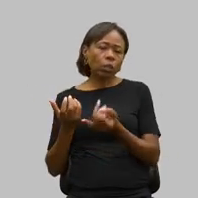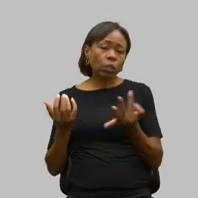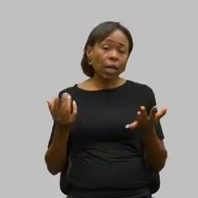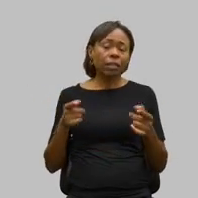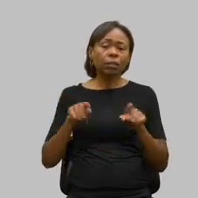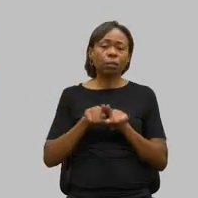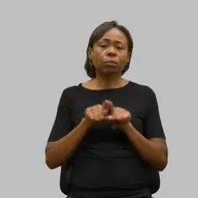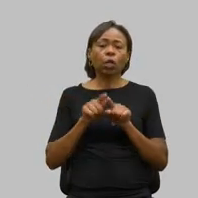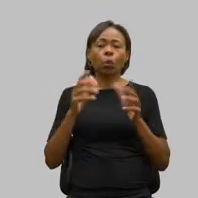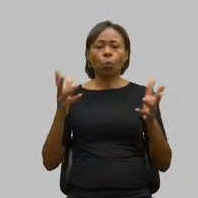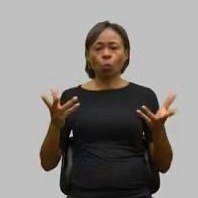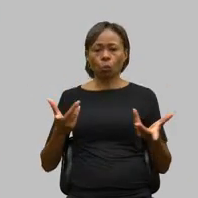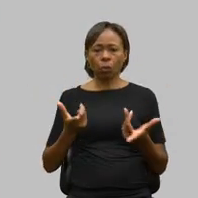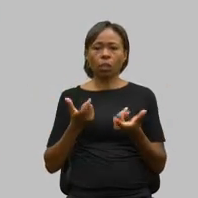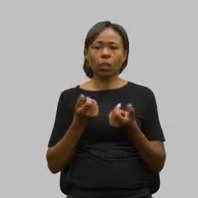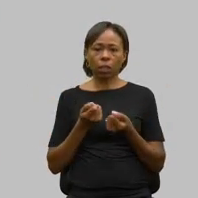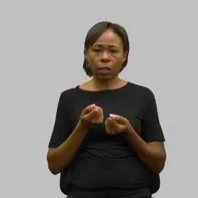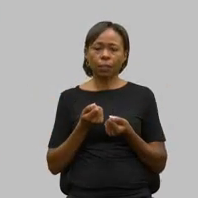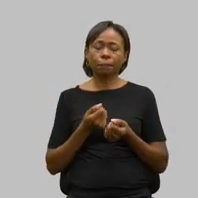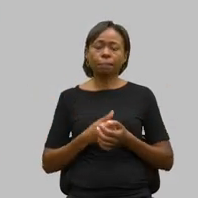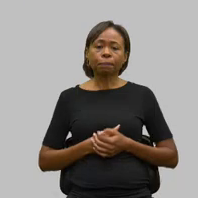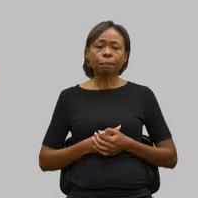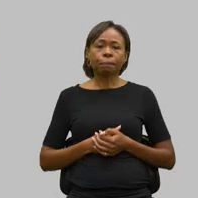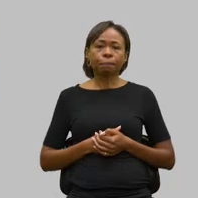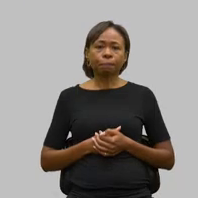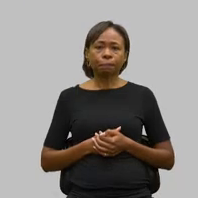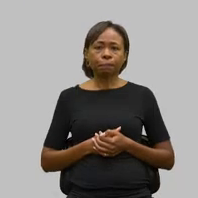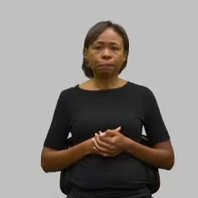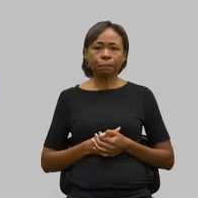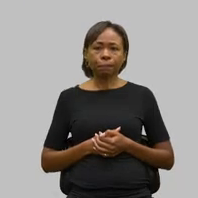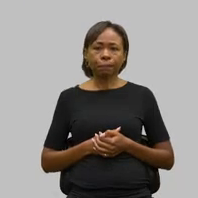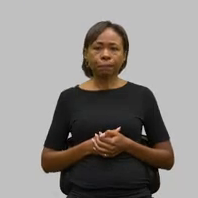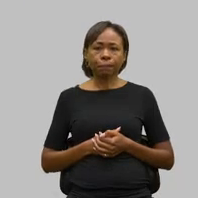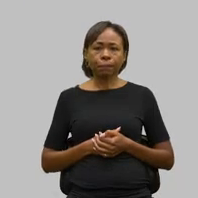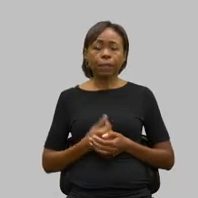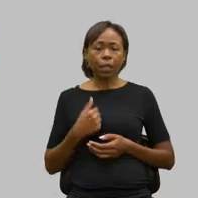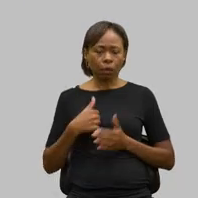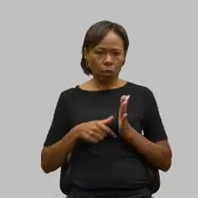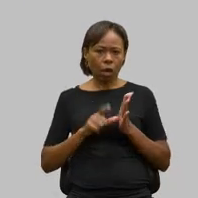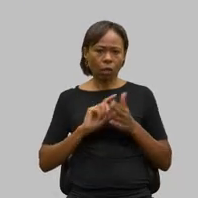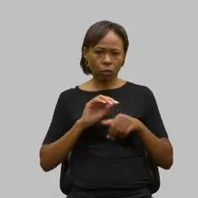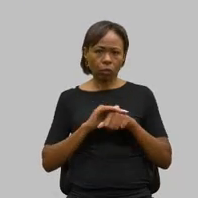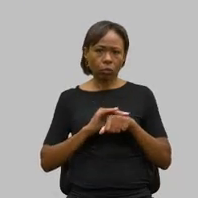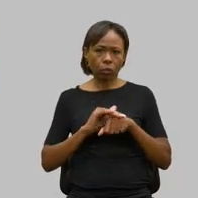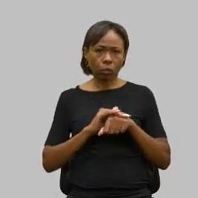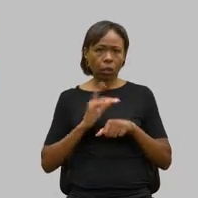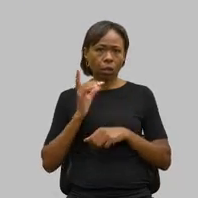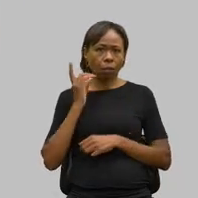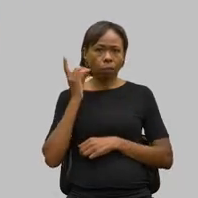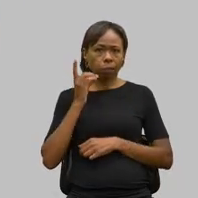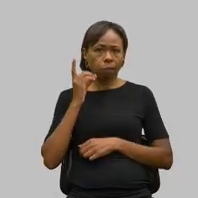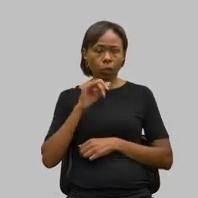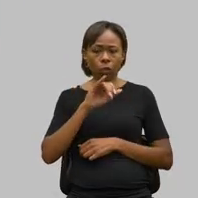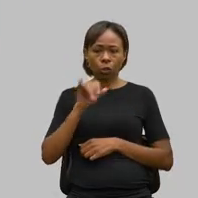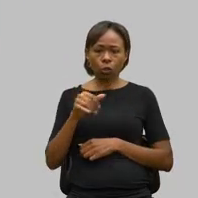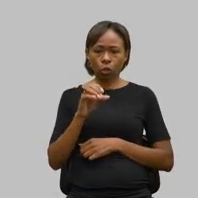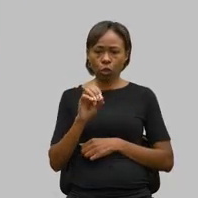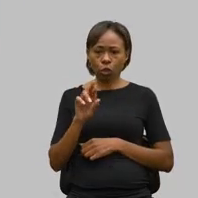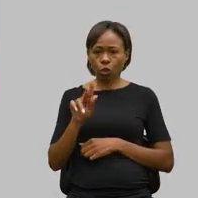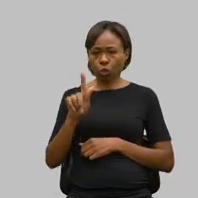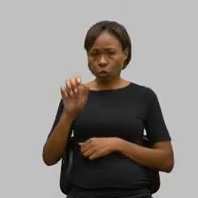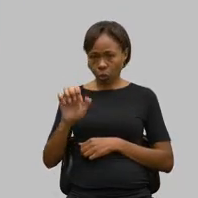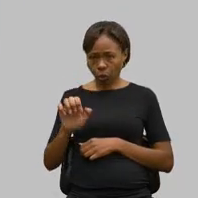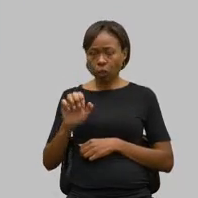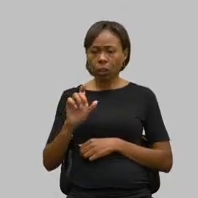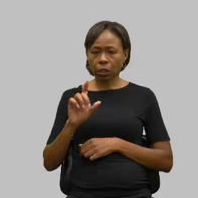E, por fim, como eu já tinha falado aqui com o deputado... Tudo bem? Doutor Jorge, que a